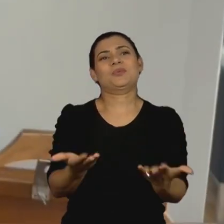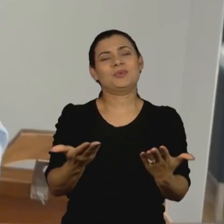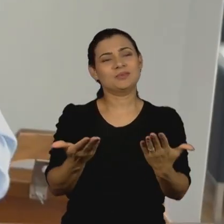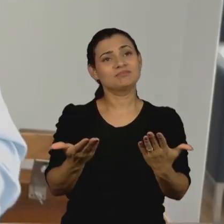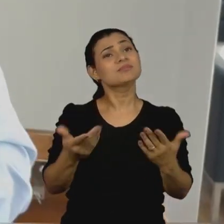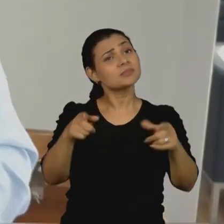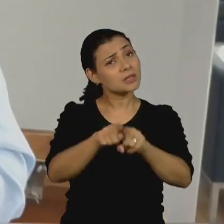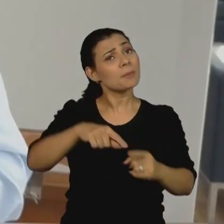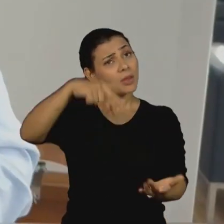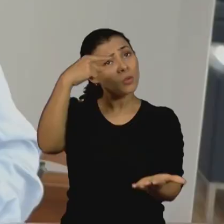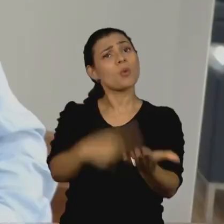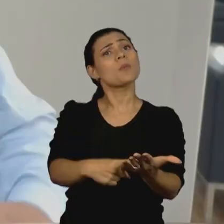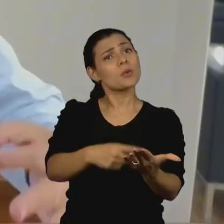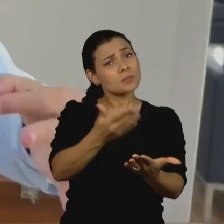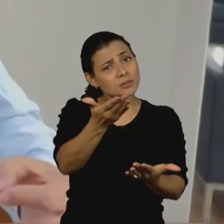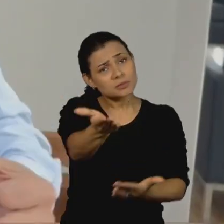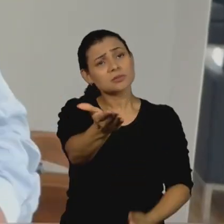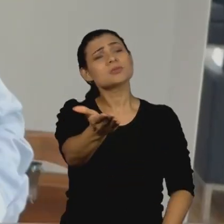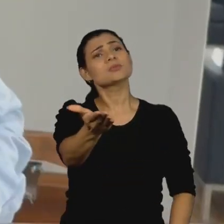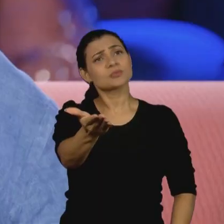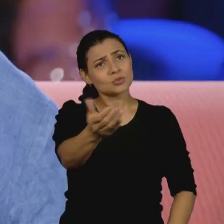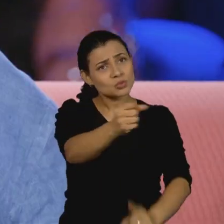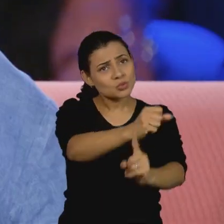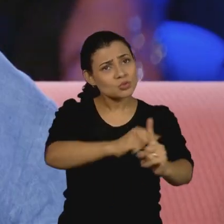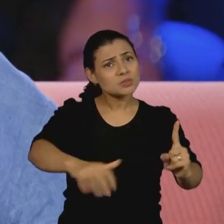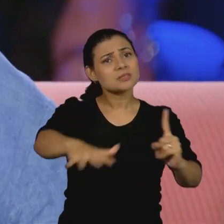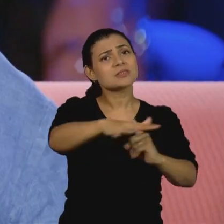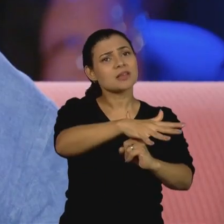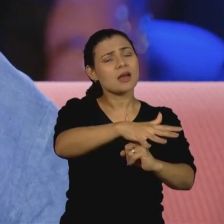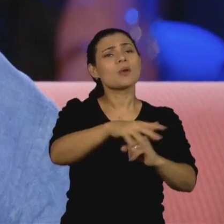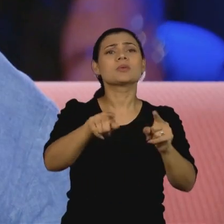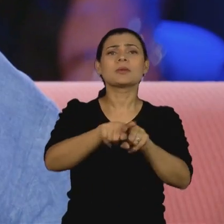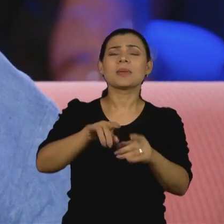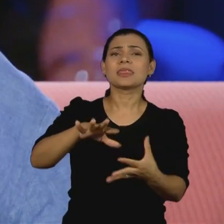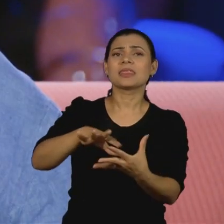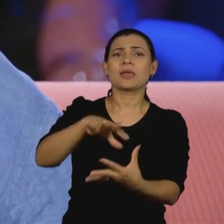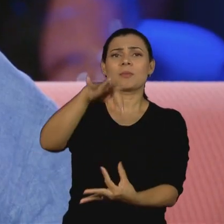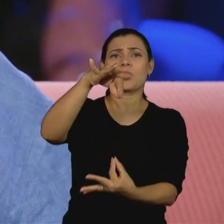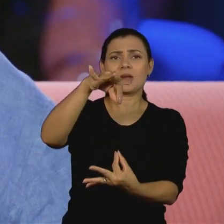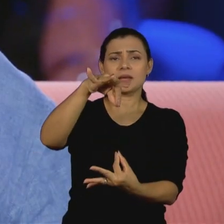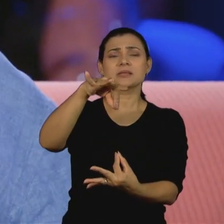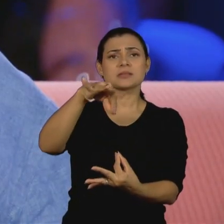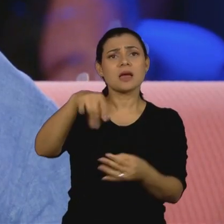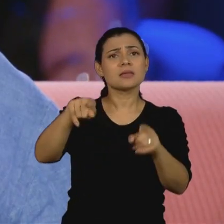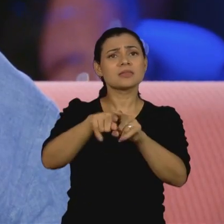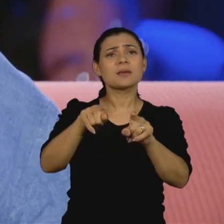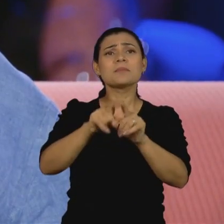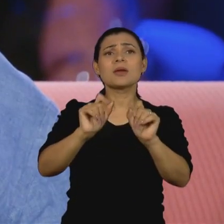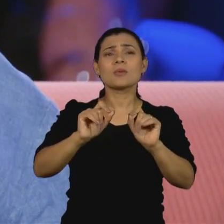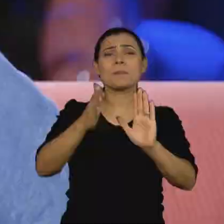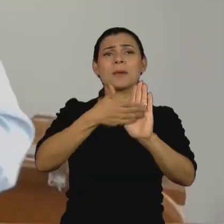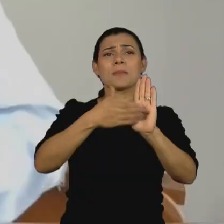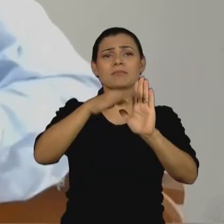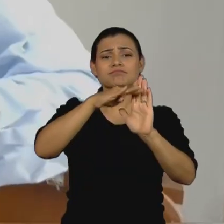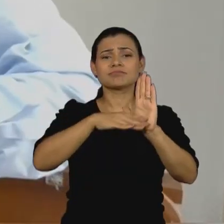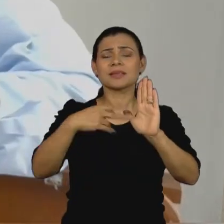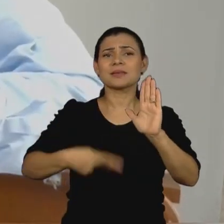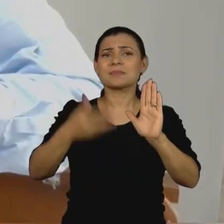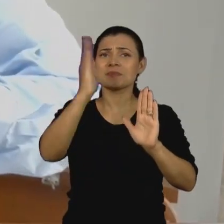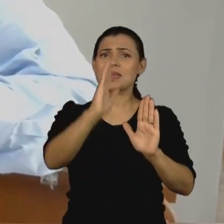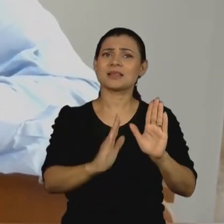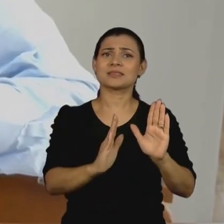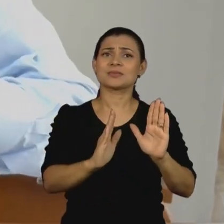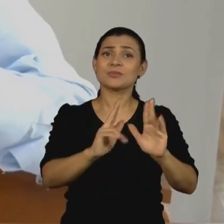com o compromisso que você tem com o social, com a democracia, com as grandes pautas do Brasil. E o